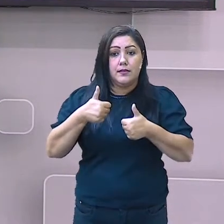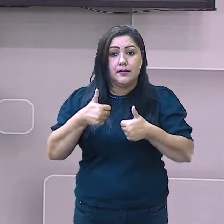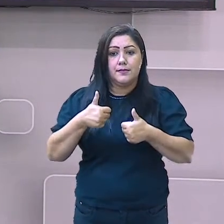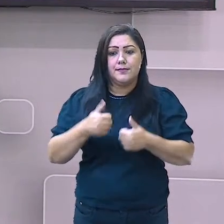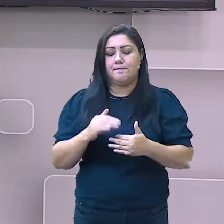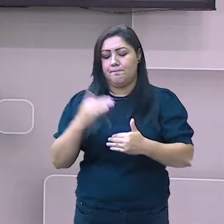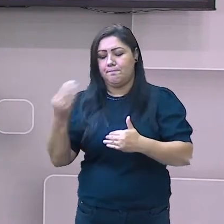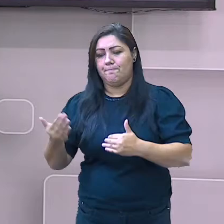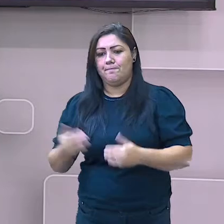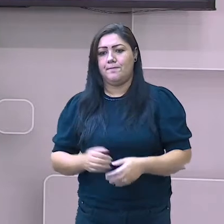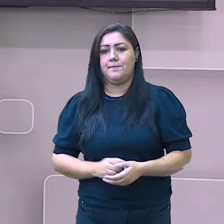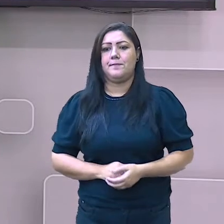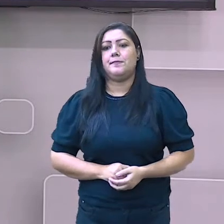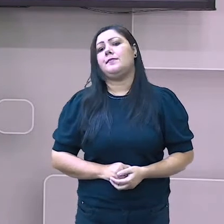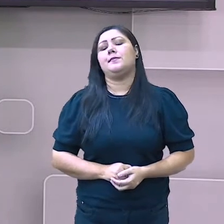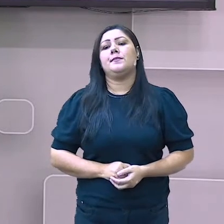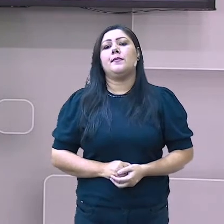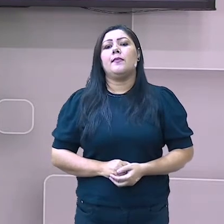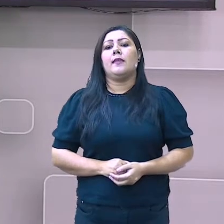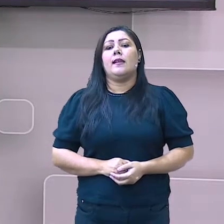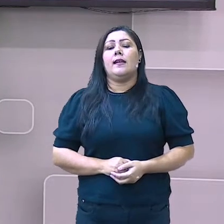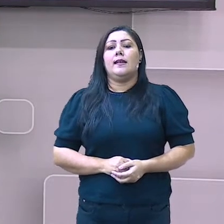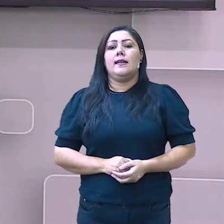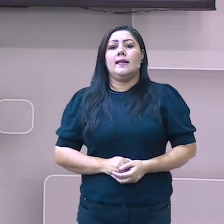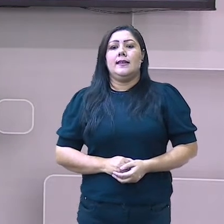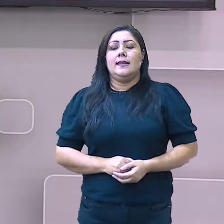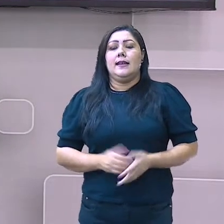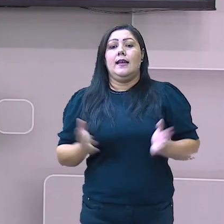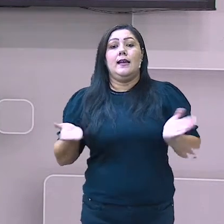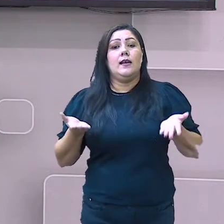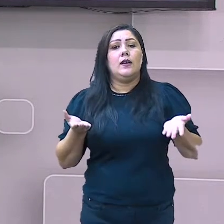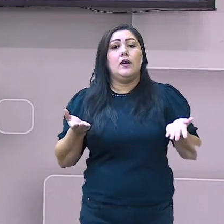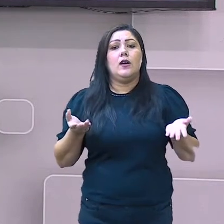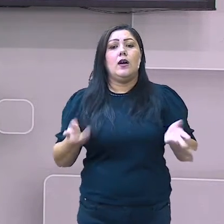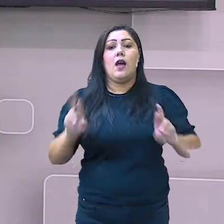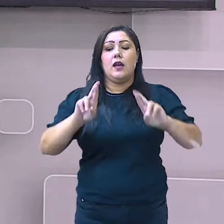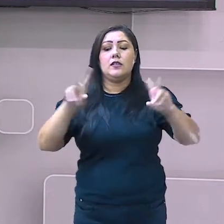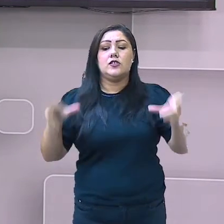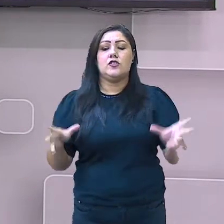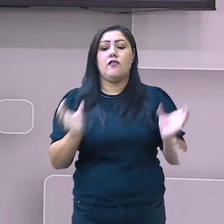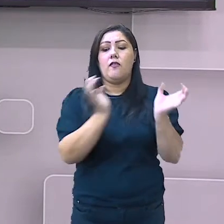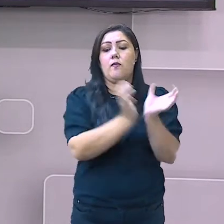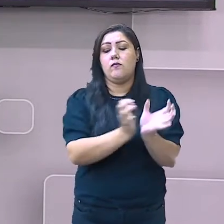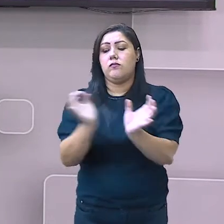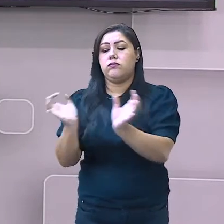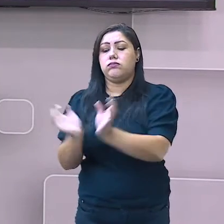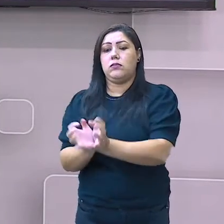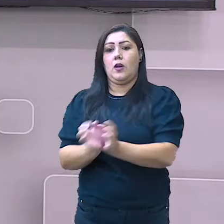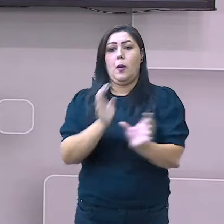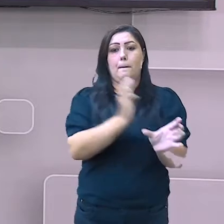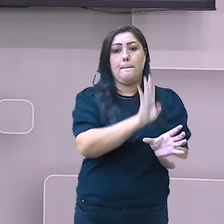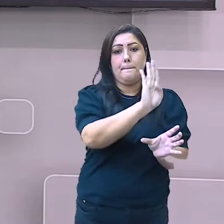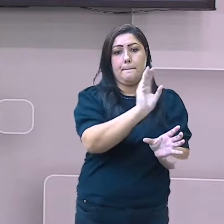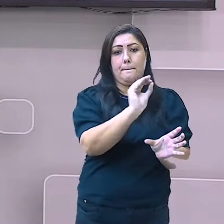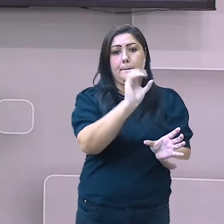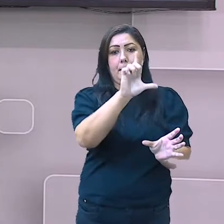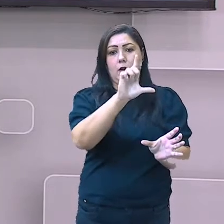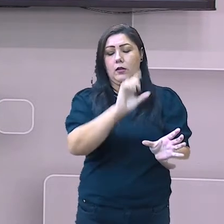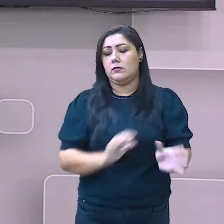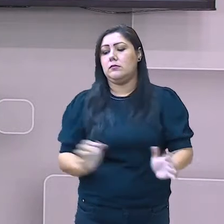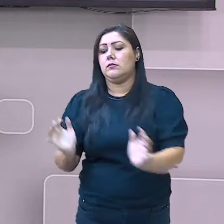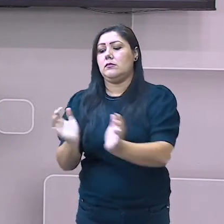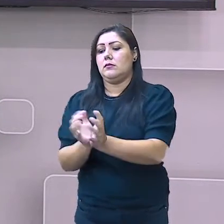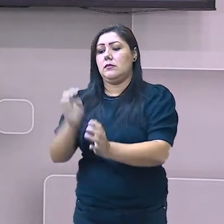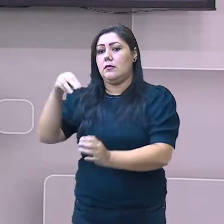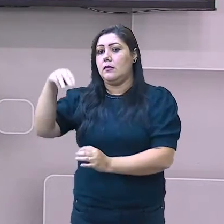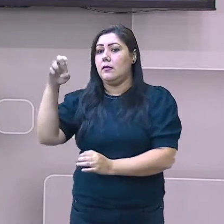para a próxima. Agora nós vamos ver a diferença entre os bolcheviques e os mencheviques, que são